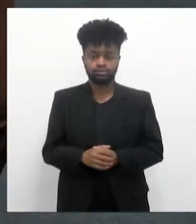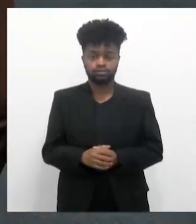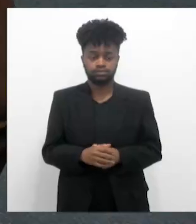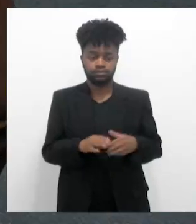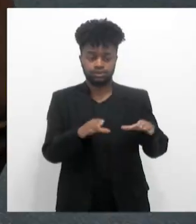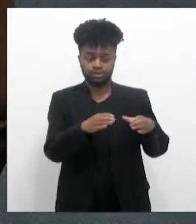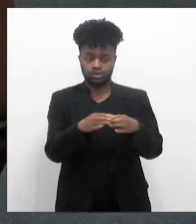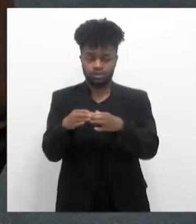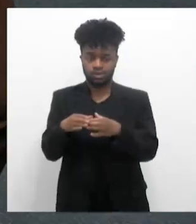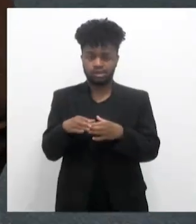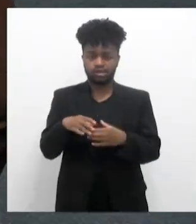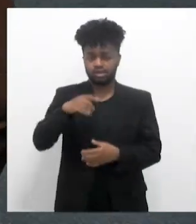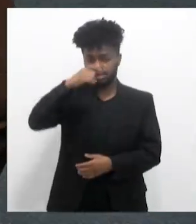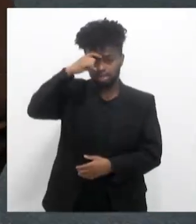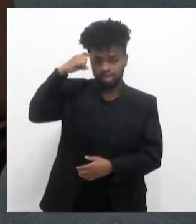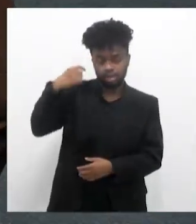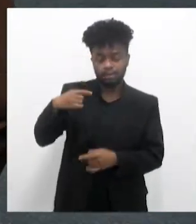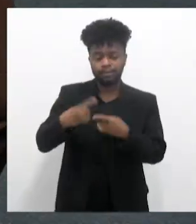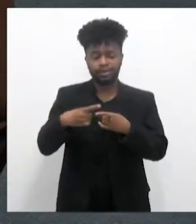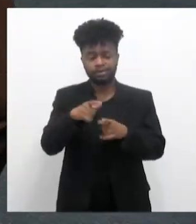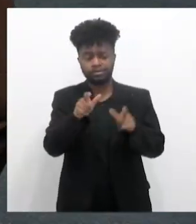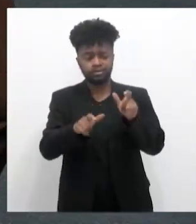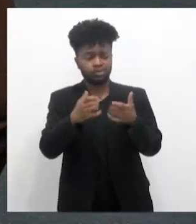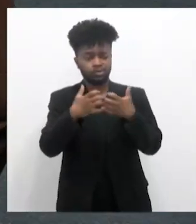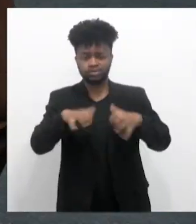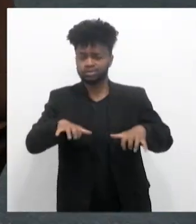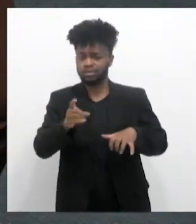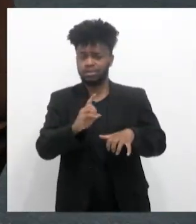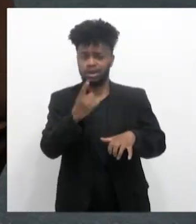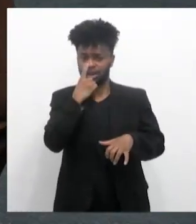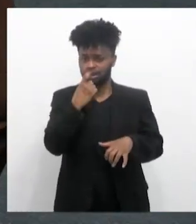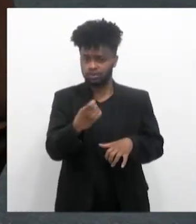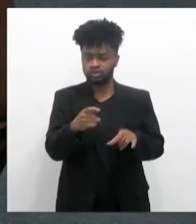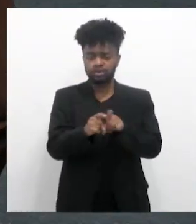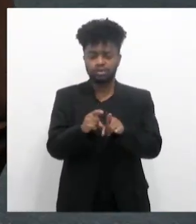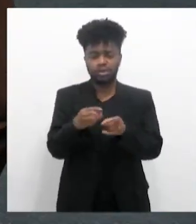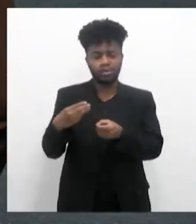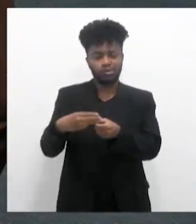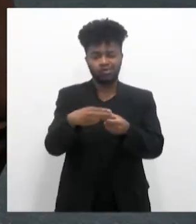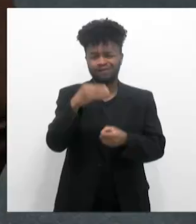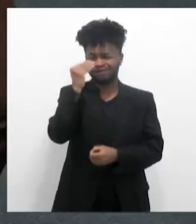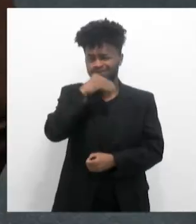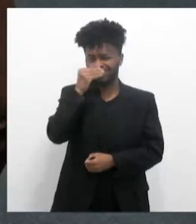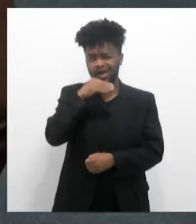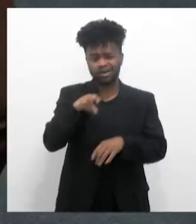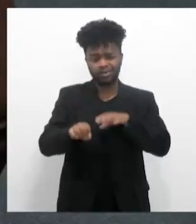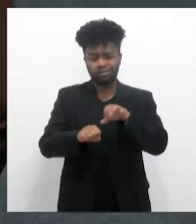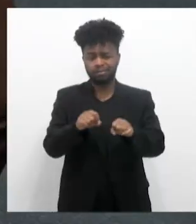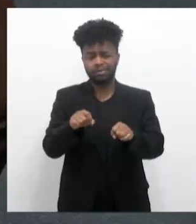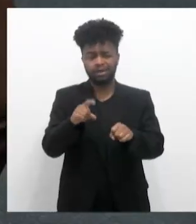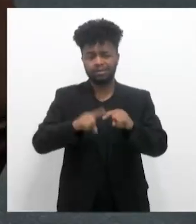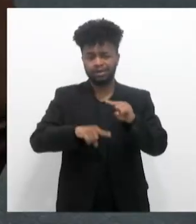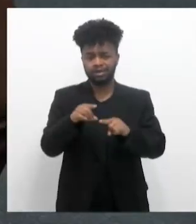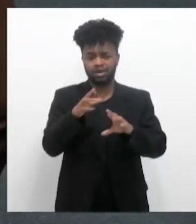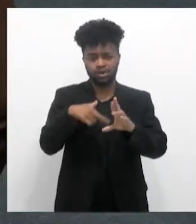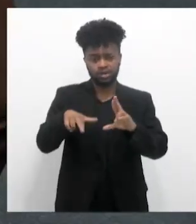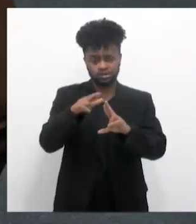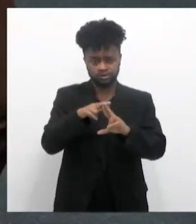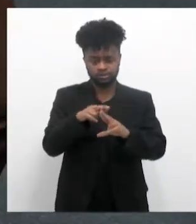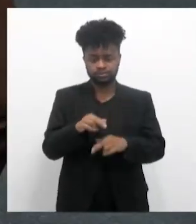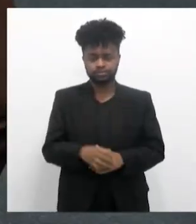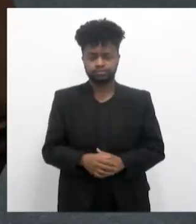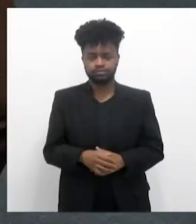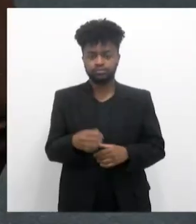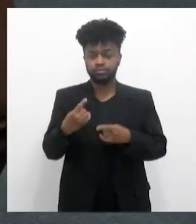cooperativas penam, porque as pessoas não separam lixo, os municípios são muito fracos na coleta seletiva, né?